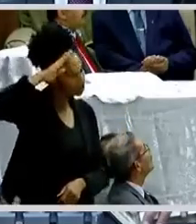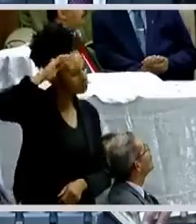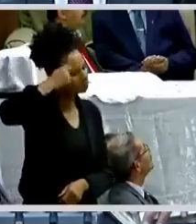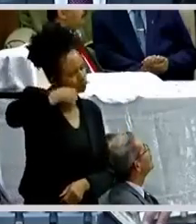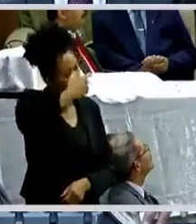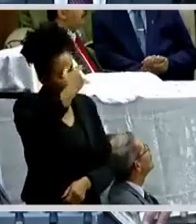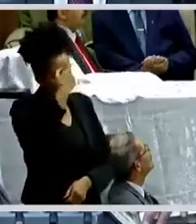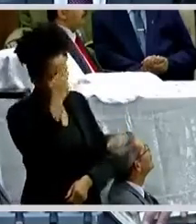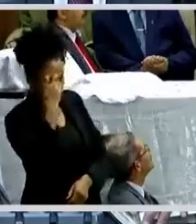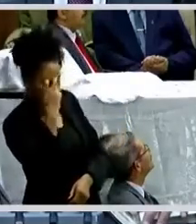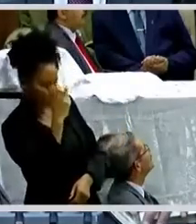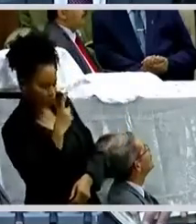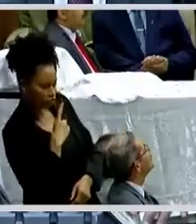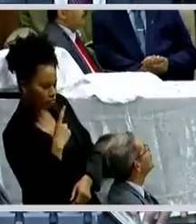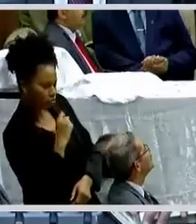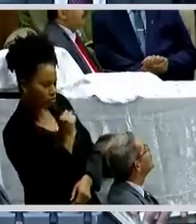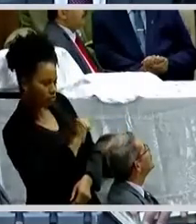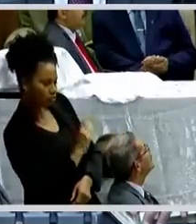intelectualidade de cada um.